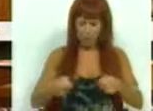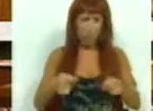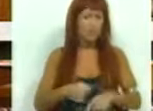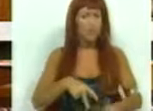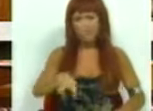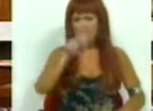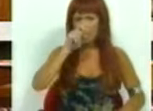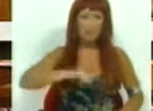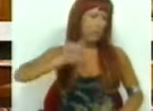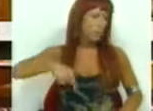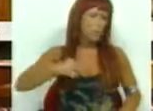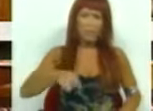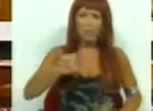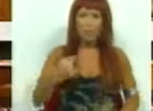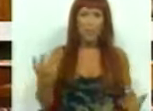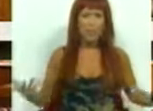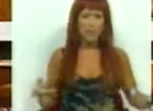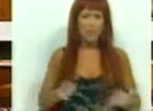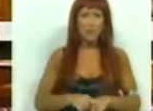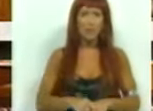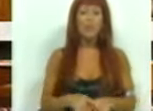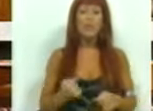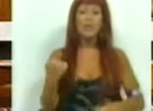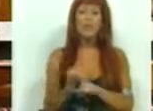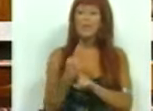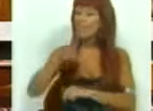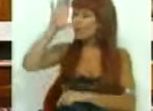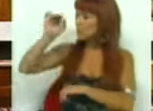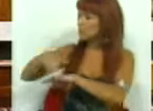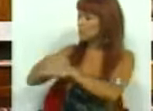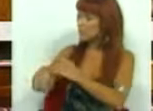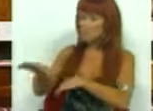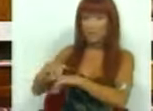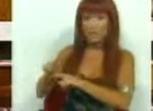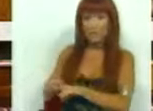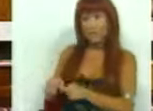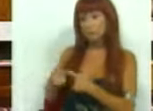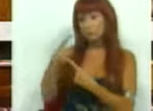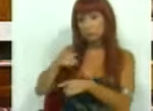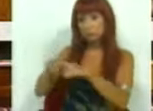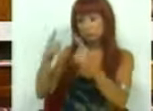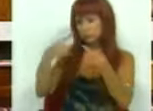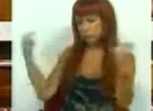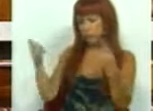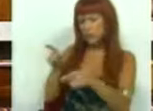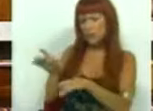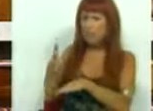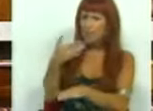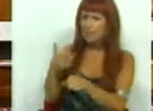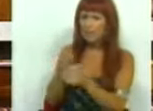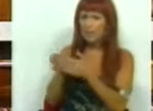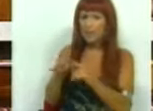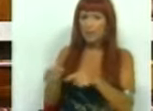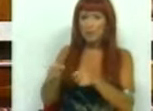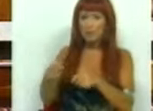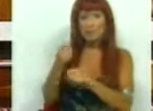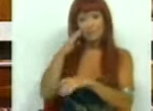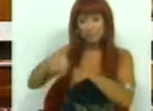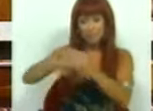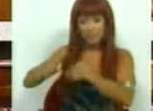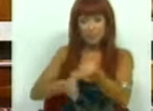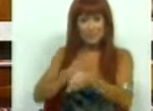organismos respirarem com os seus próprios pulmões. Os sucessivos governos estabelecem as suas políticas públicas e servem-se destas entidades para a sua